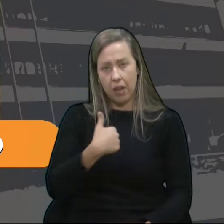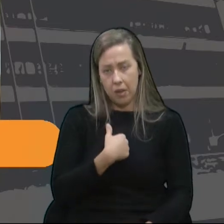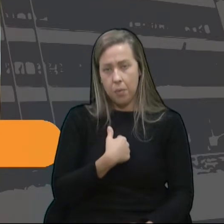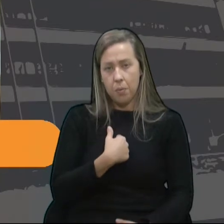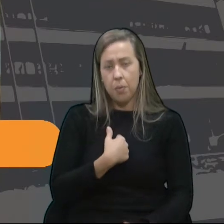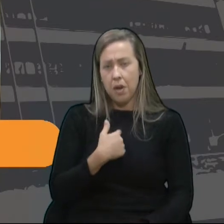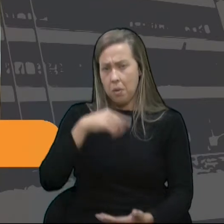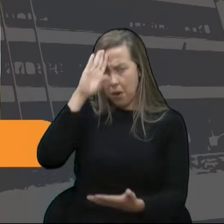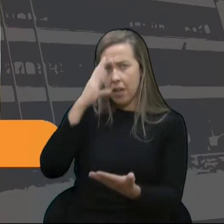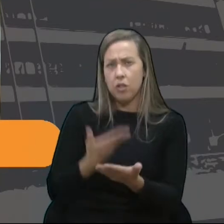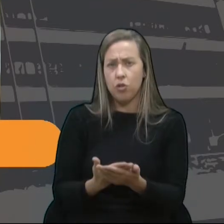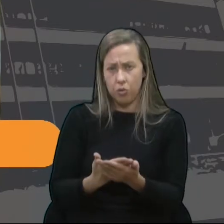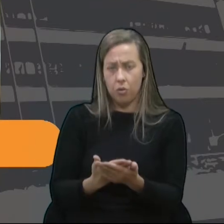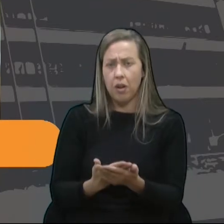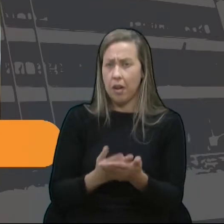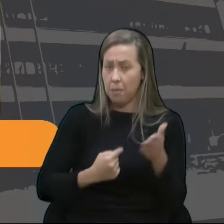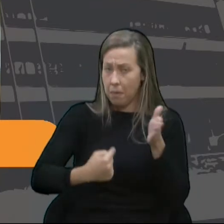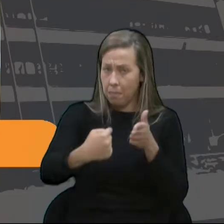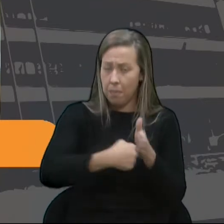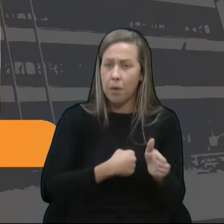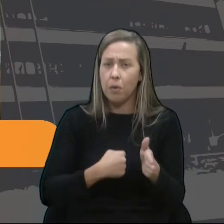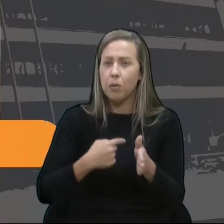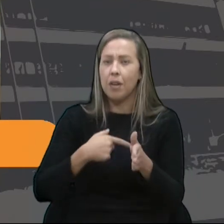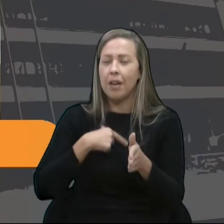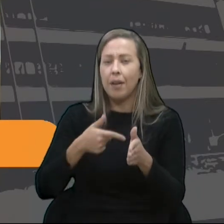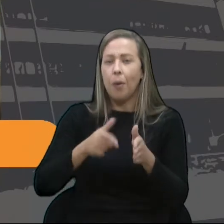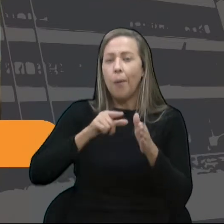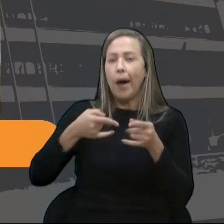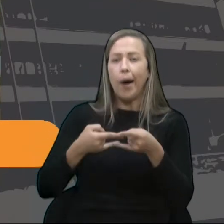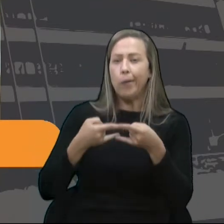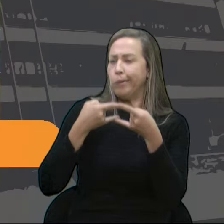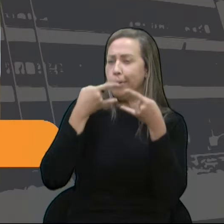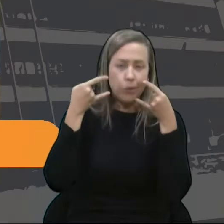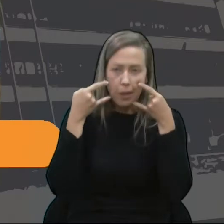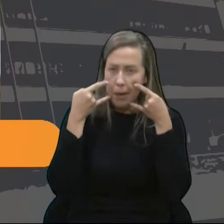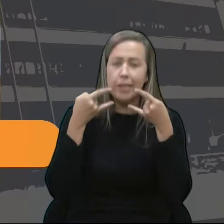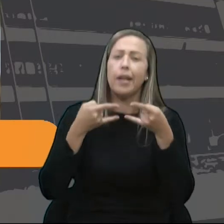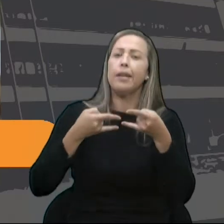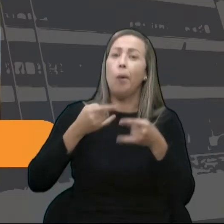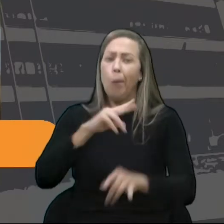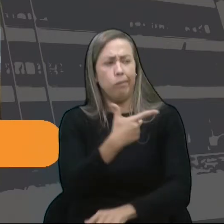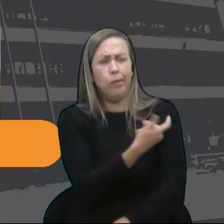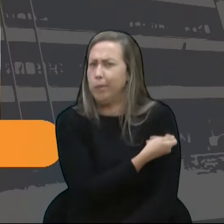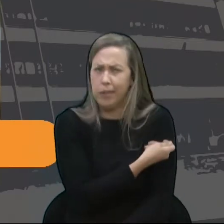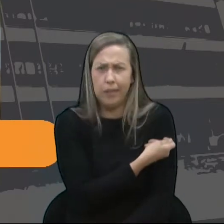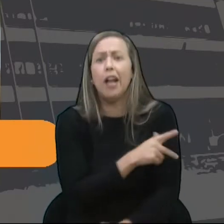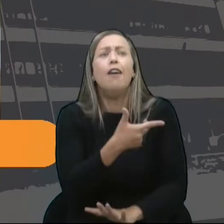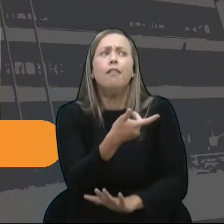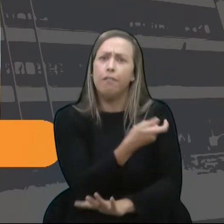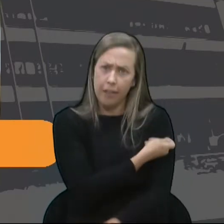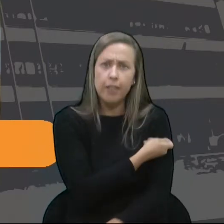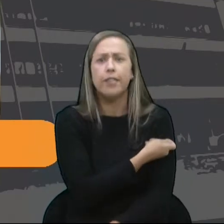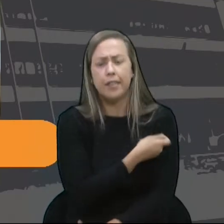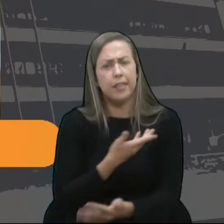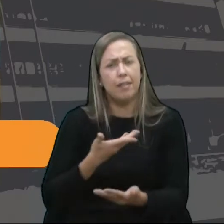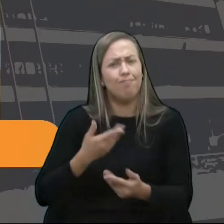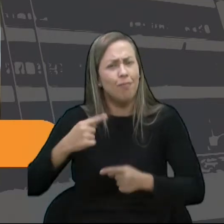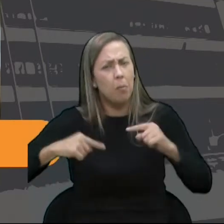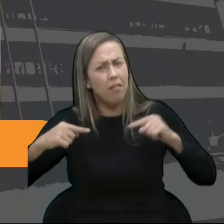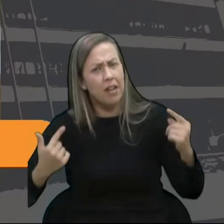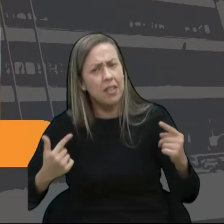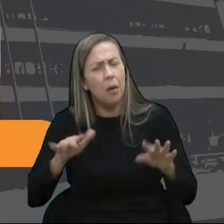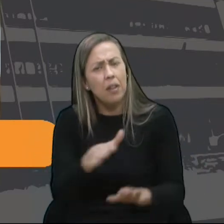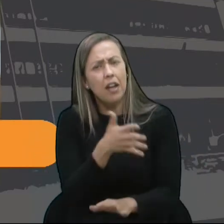bom, acredito essa pergunta, né, o anti-máscara ou o anti-vacina. Na verdade,